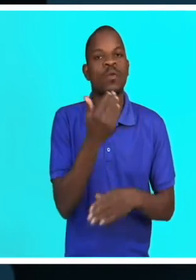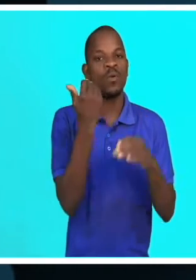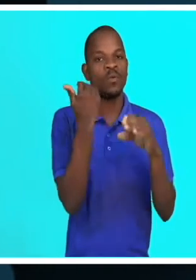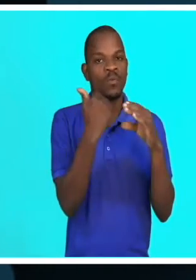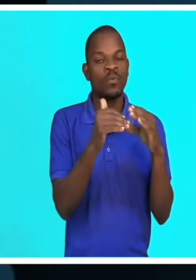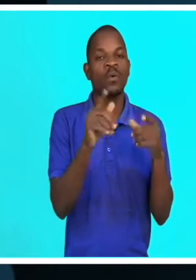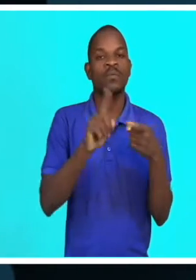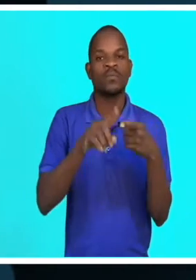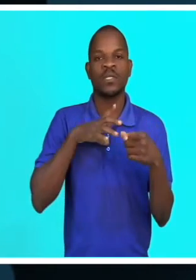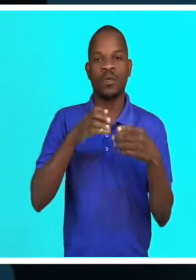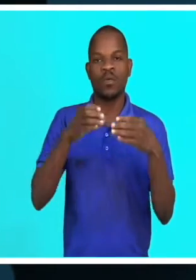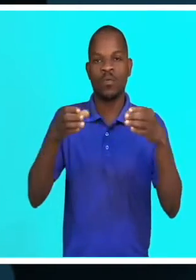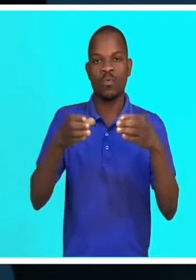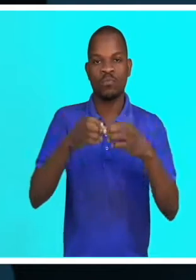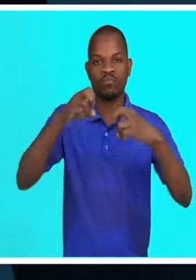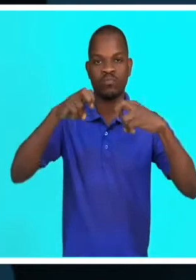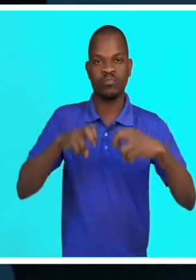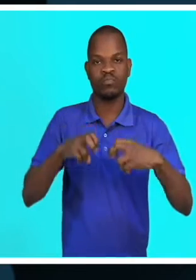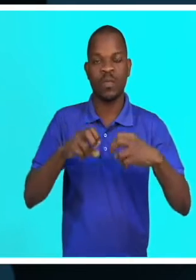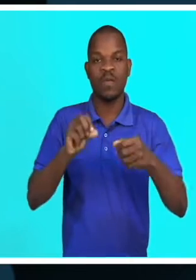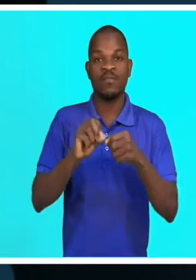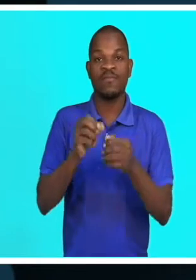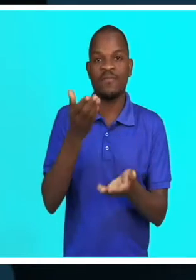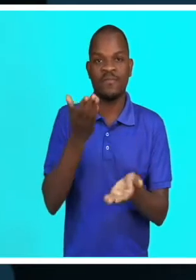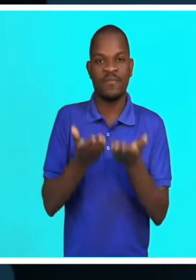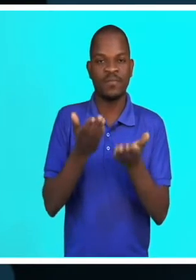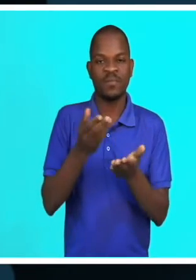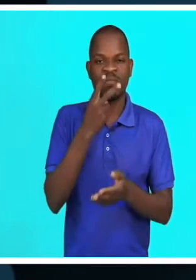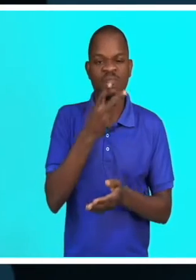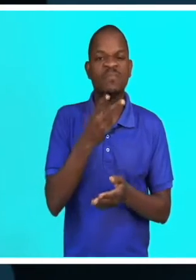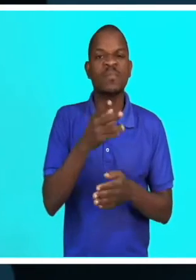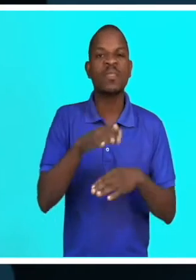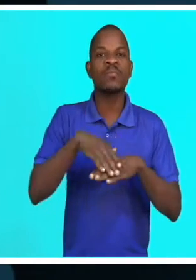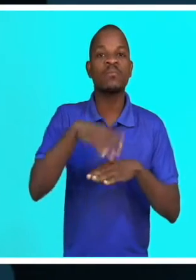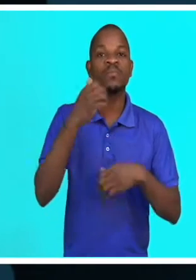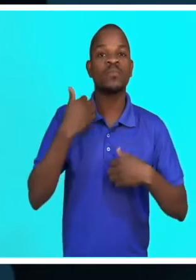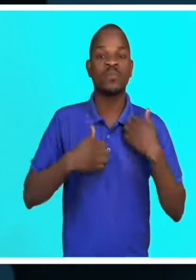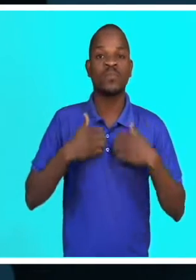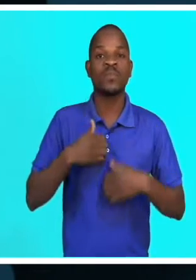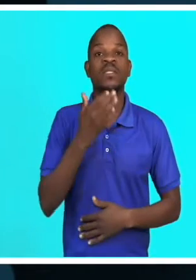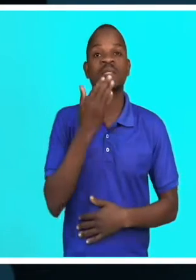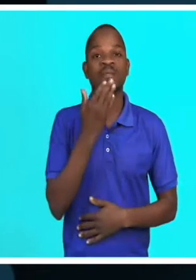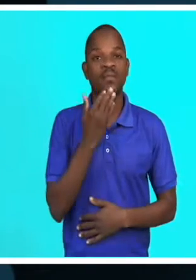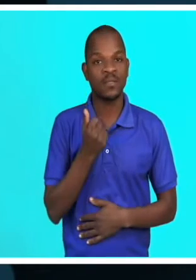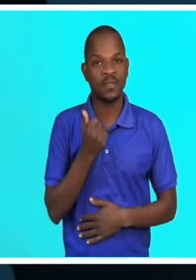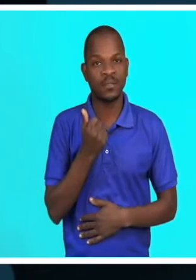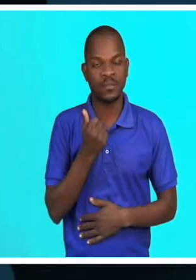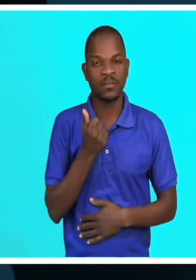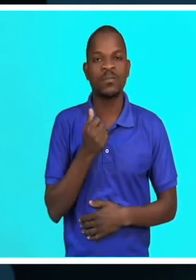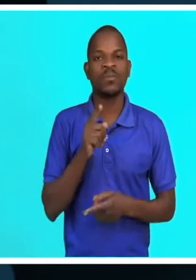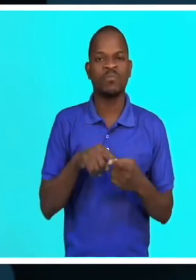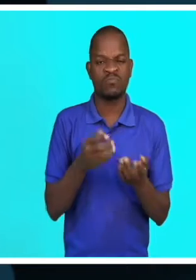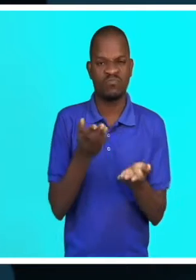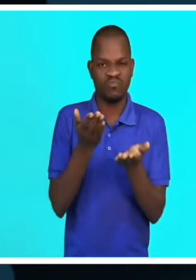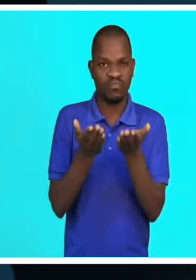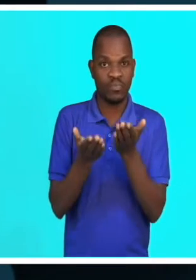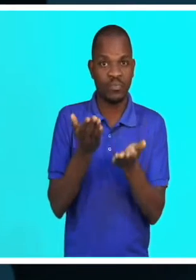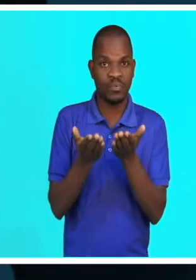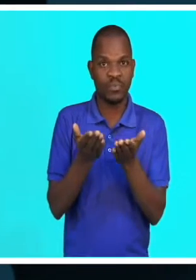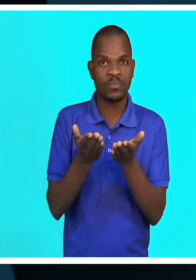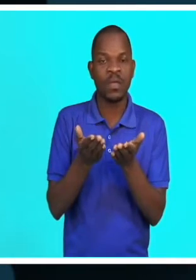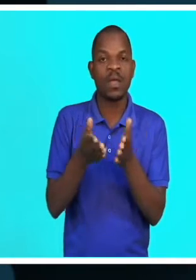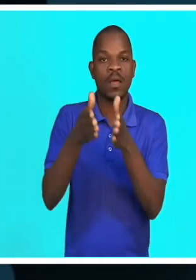pode lançar um pedido. Nós temos uma equipe que vai lá avaliar e nessa avaliação nós vemos o grau de necessidade com